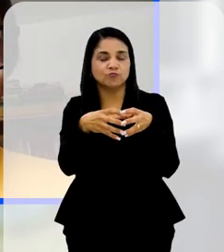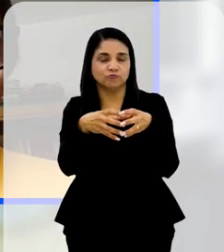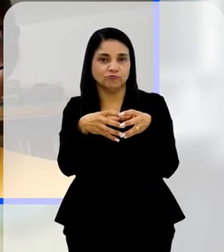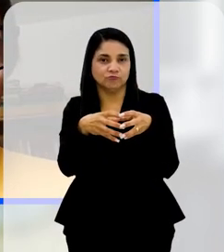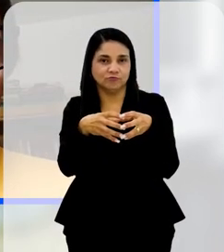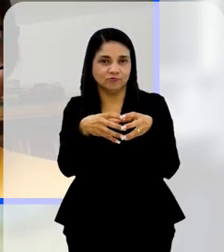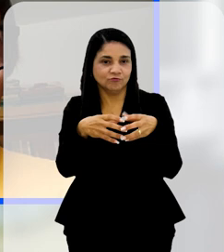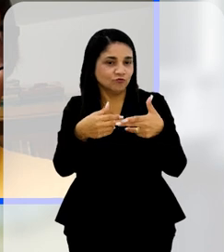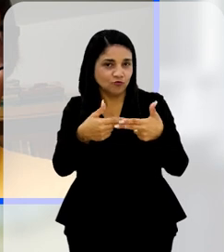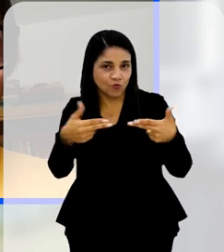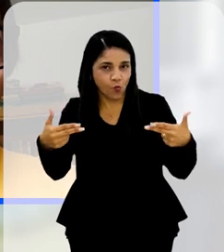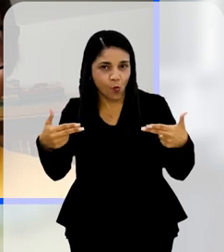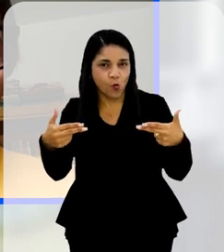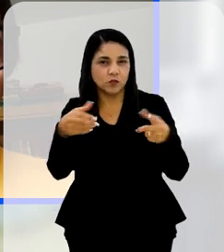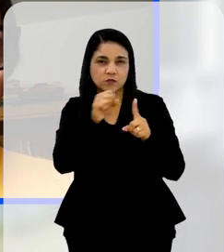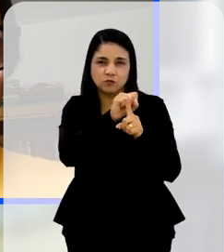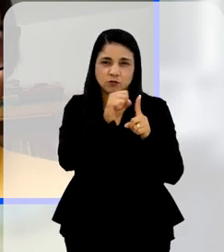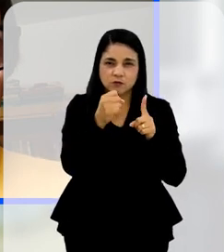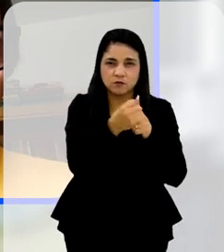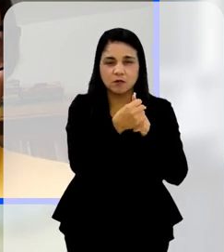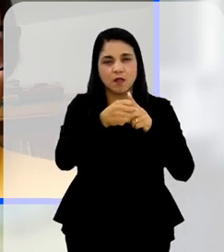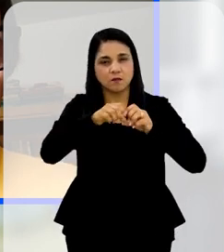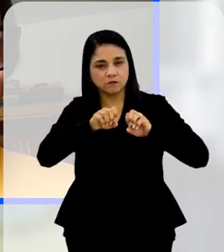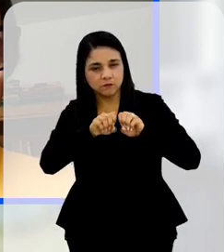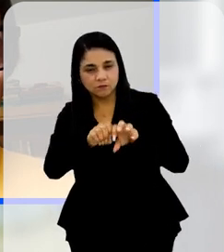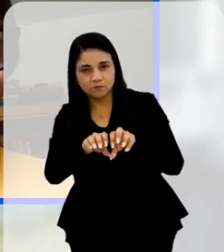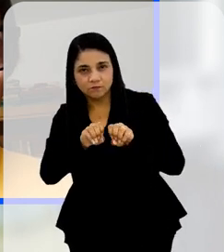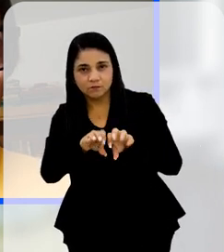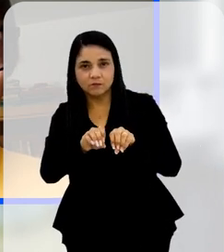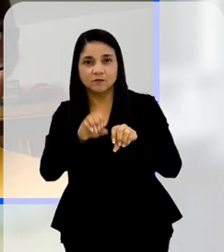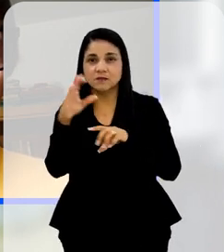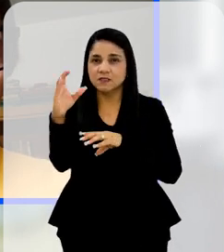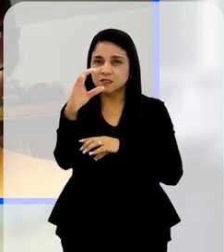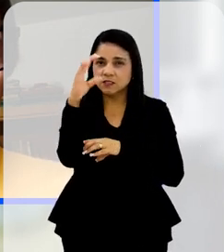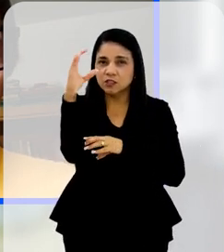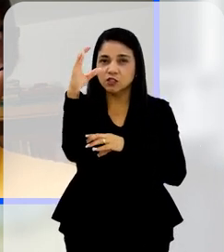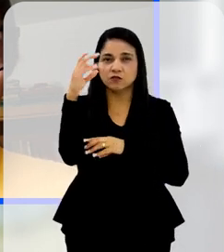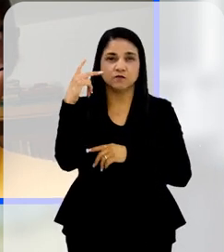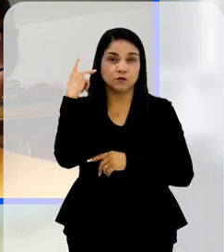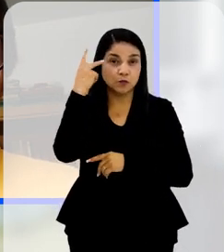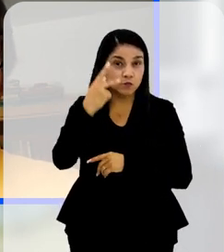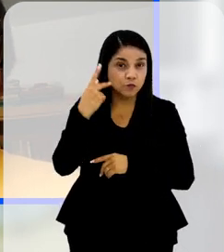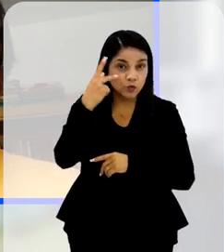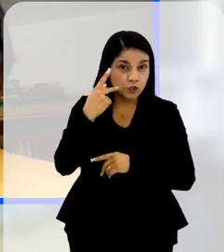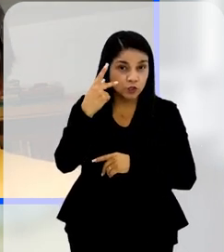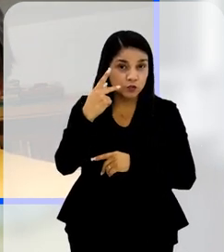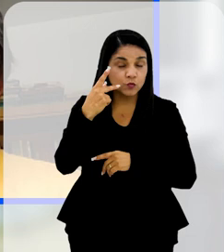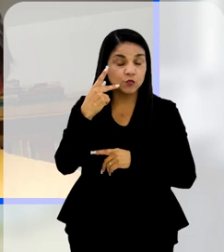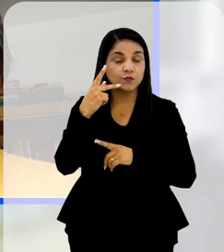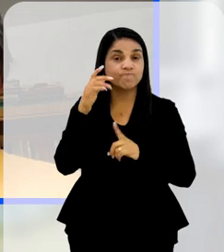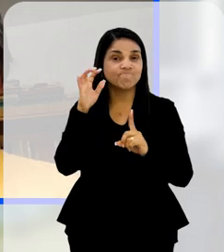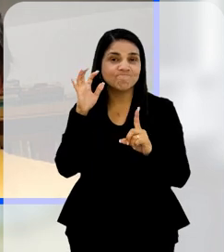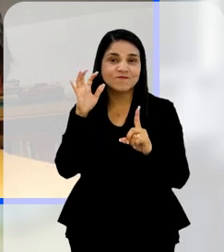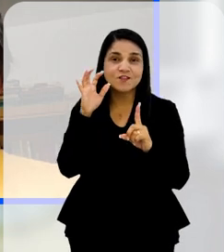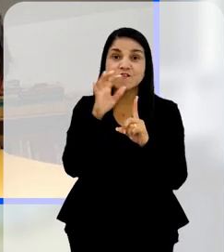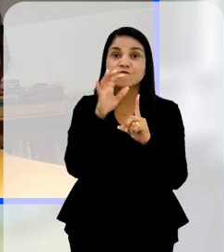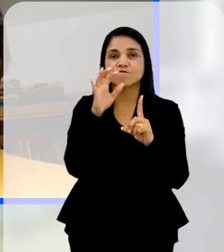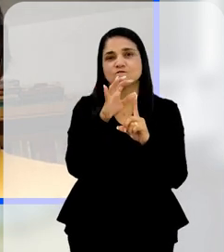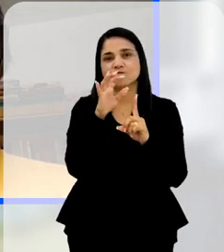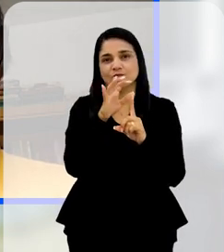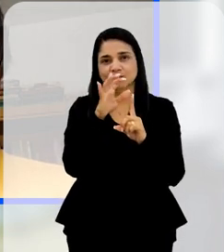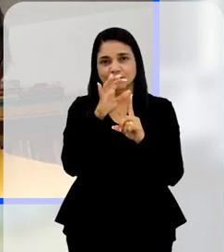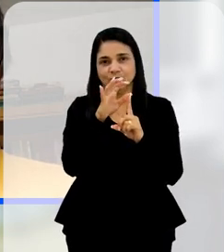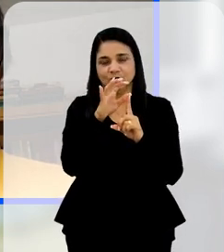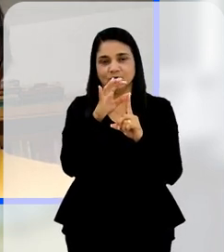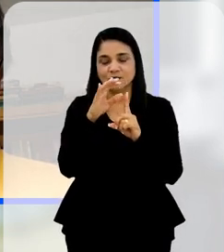eventos sociais, educacionais, científicos e políticos influenciam